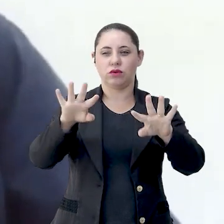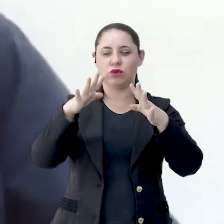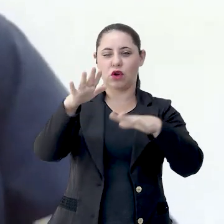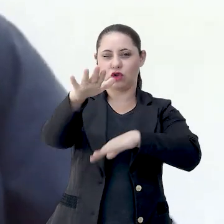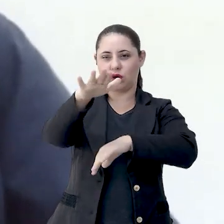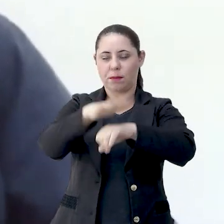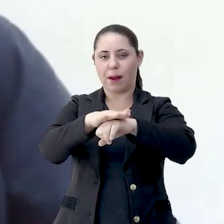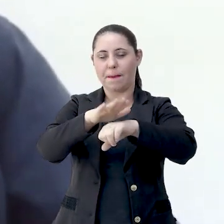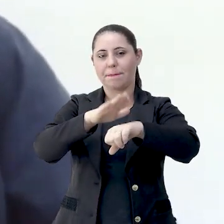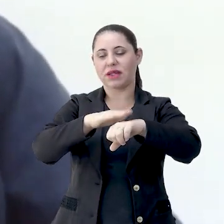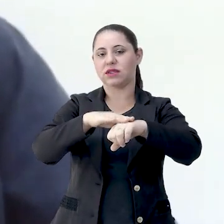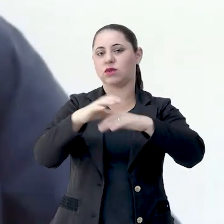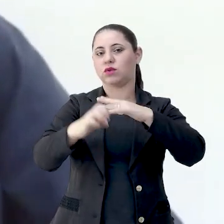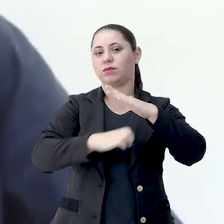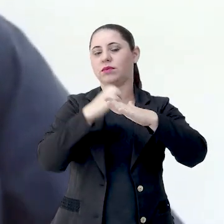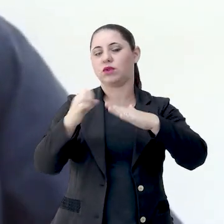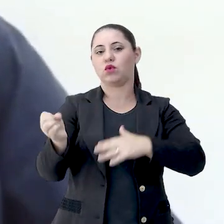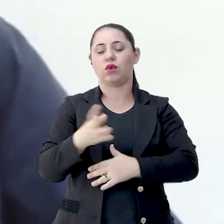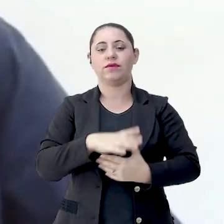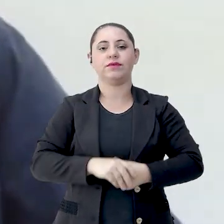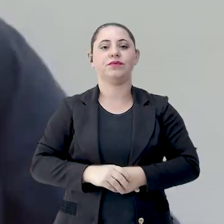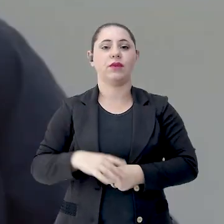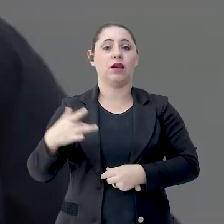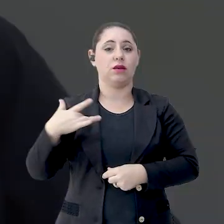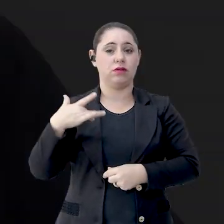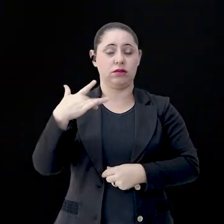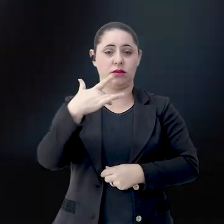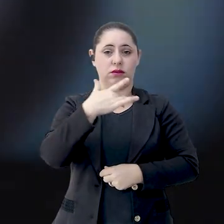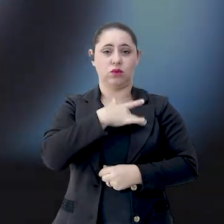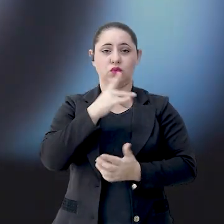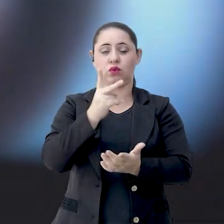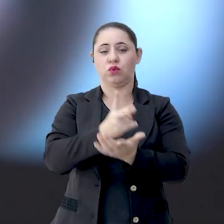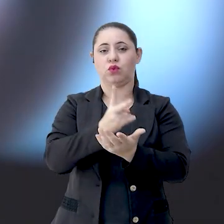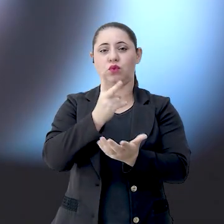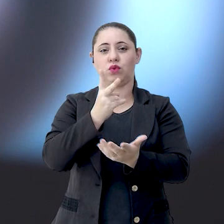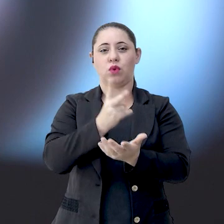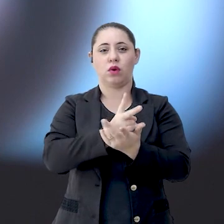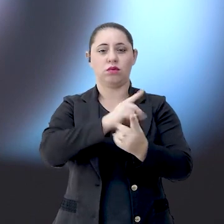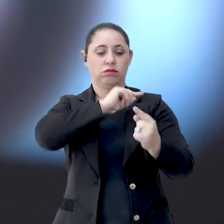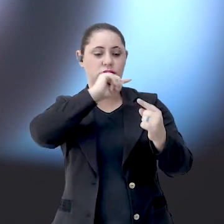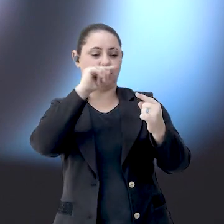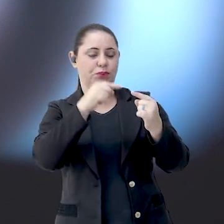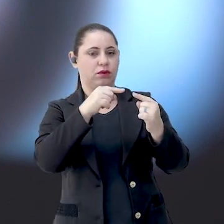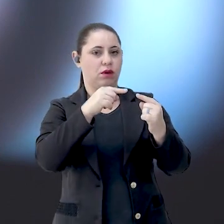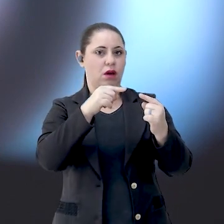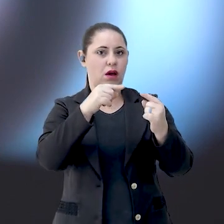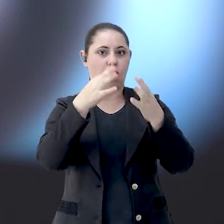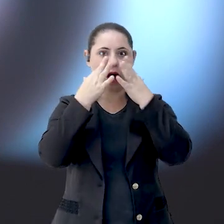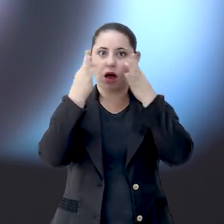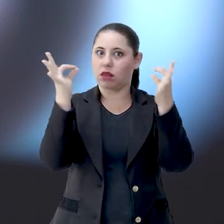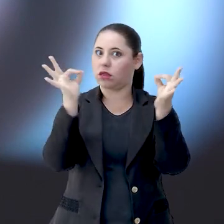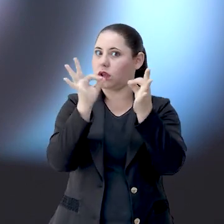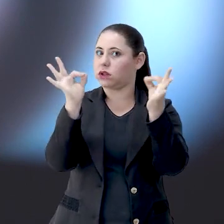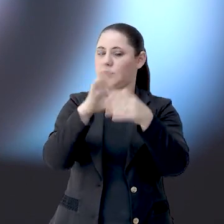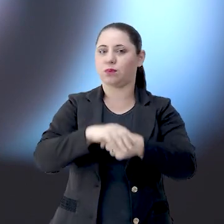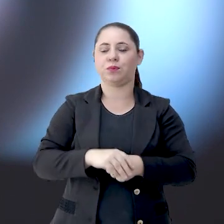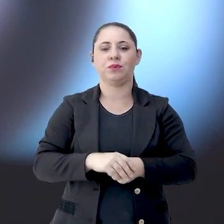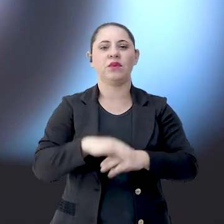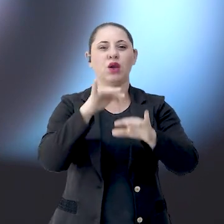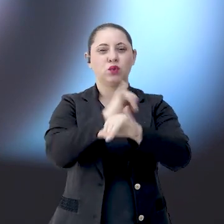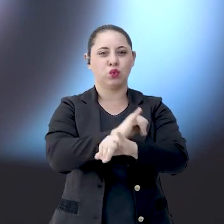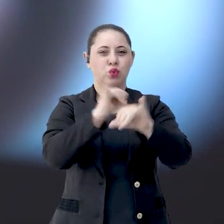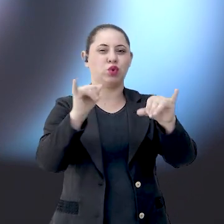que a gente possa atrair novas empresas para o estado de Mato Grosso do Sul. A saúde seguirá sendo um ponto de